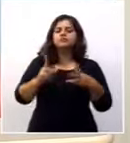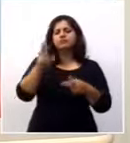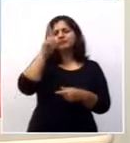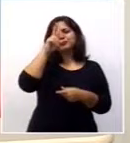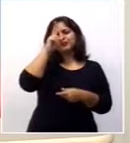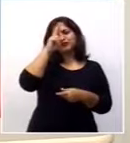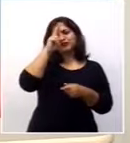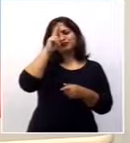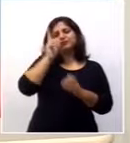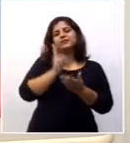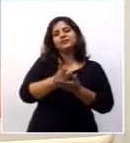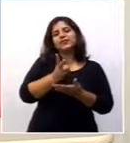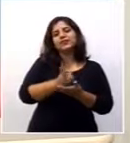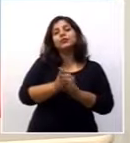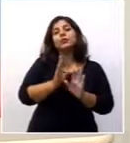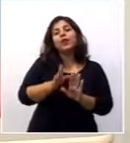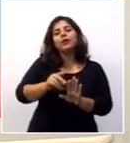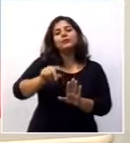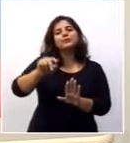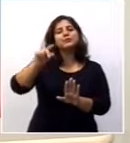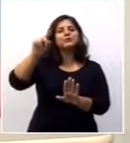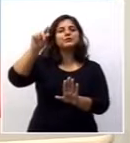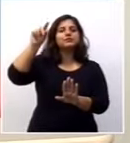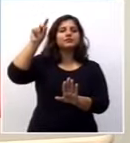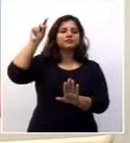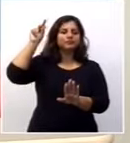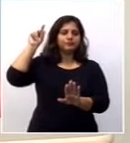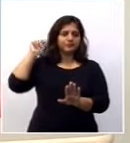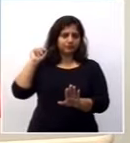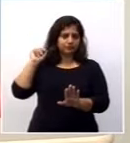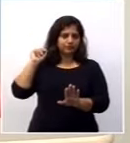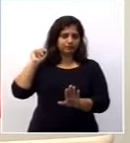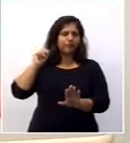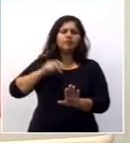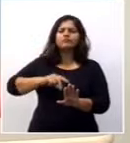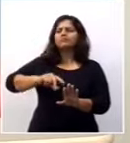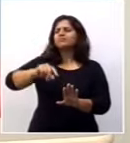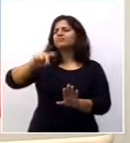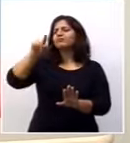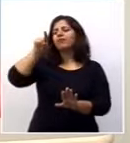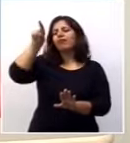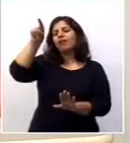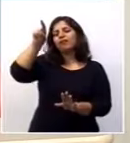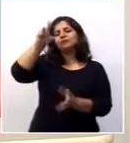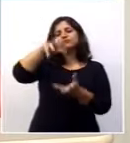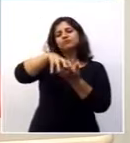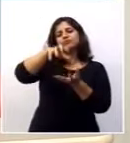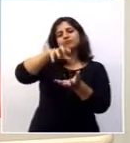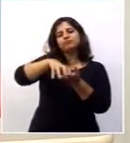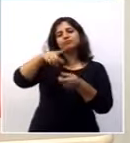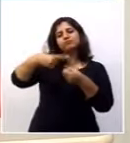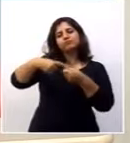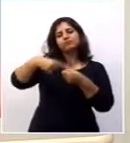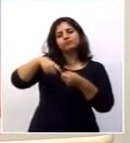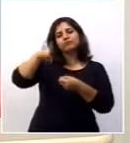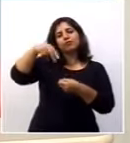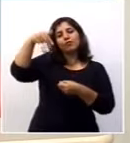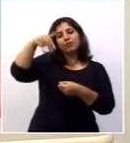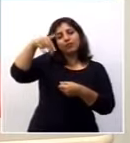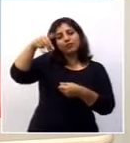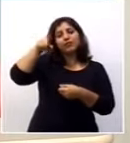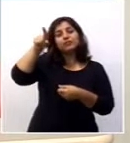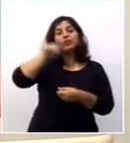eu vou começar com Era Uma Vez. Era uma vez, no sertão nordestino, um rapaz